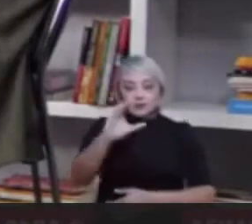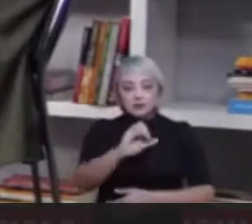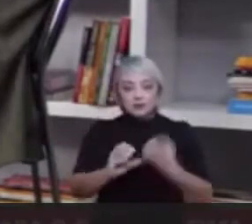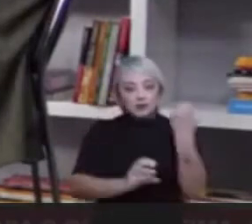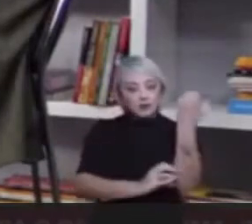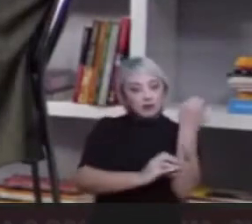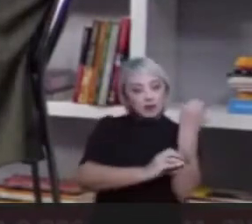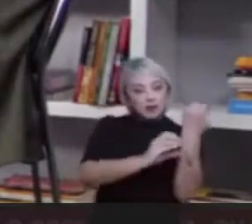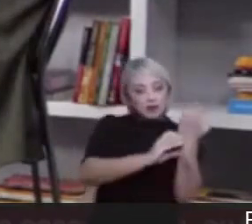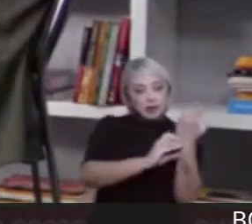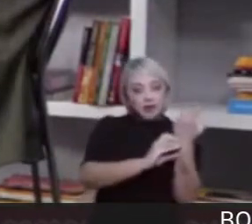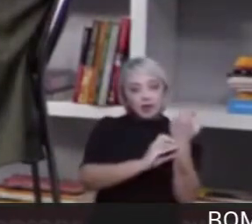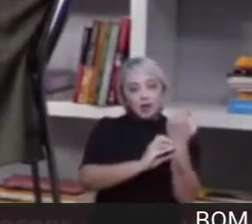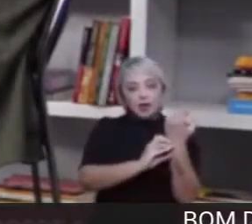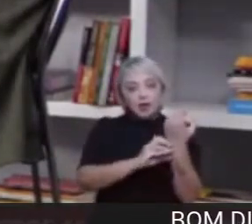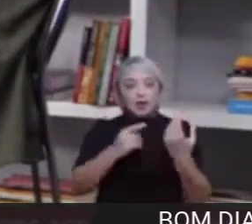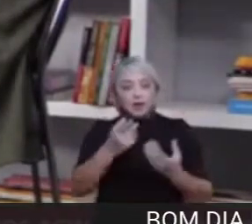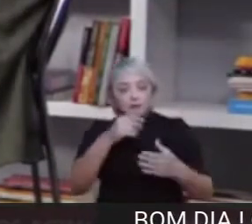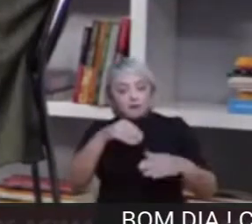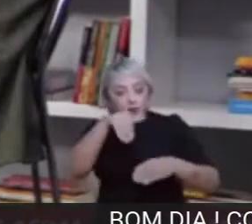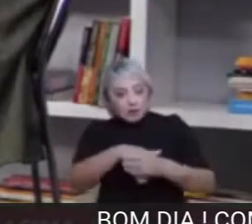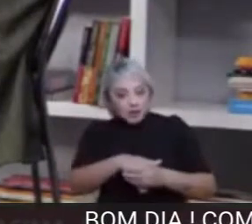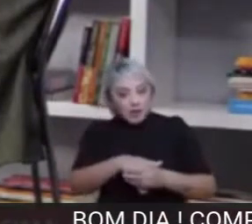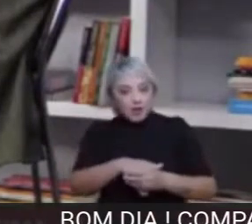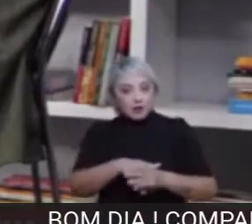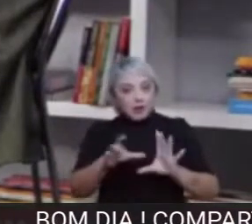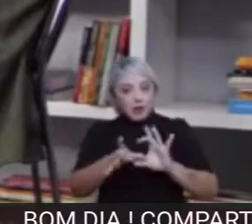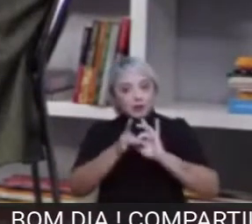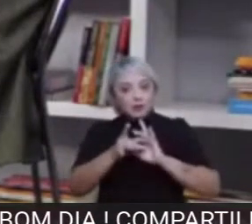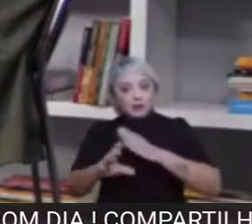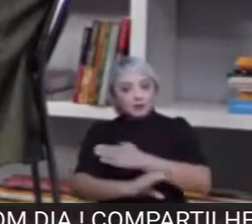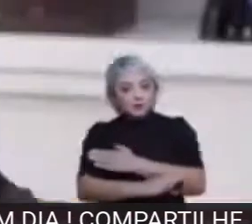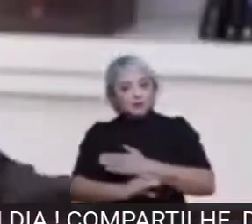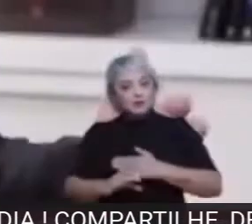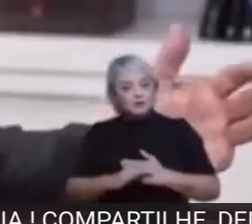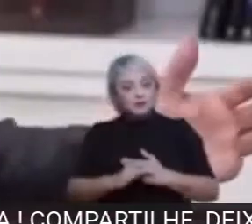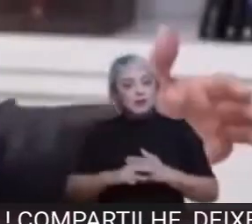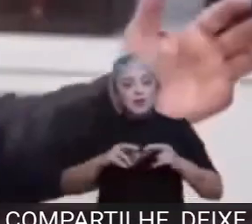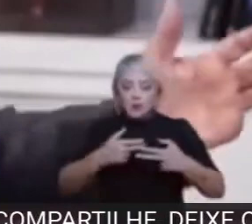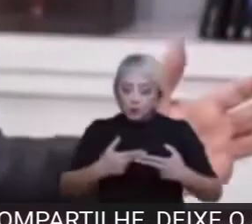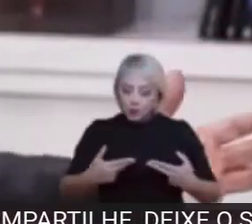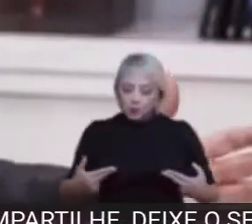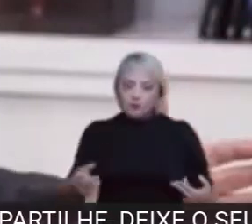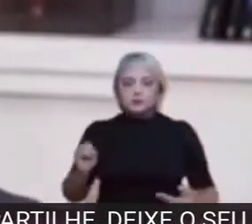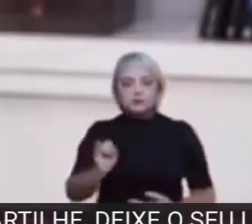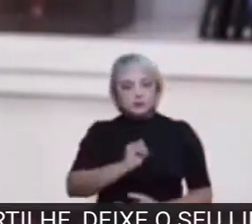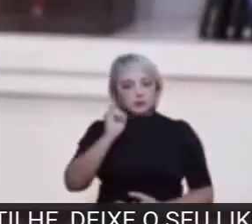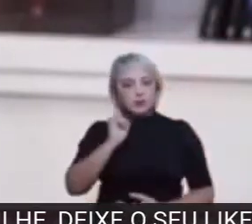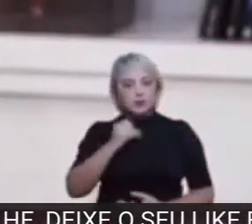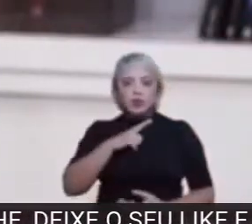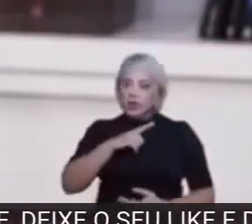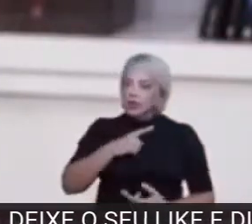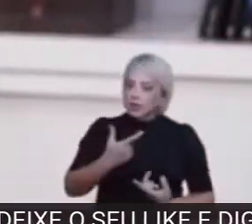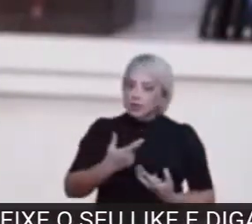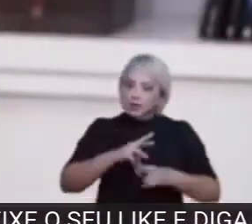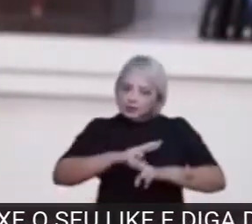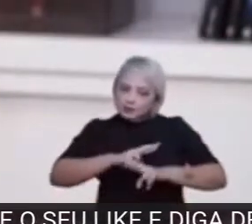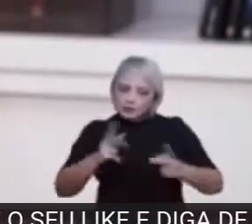Foram coisas importantes que foram votadas. Sabe? Coisas que tinha divergência profunda na